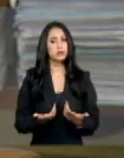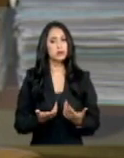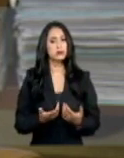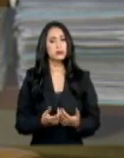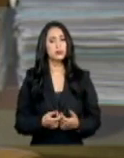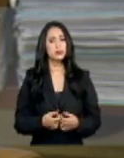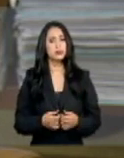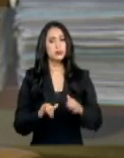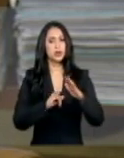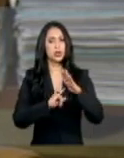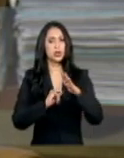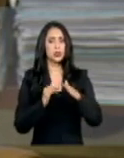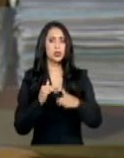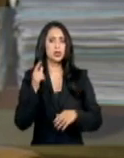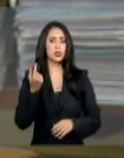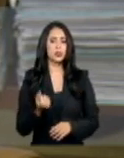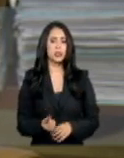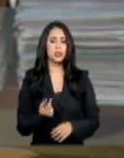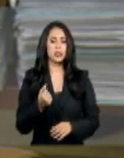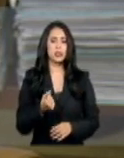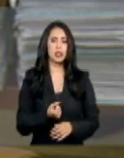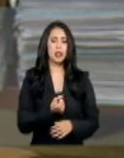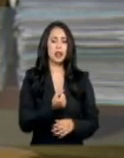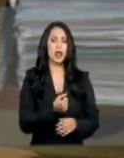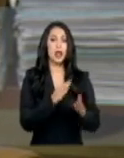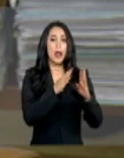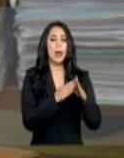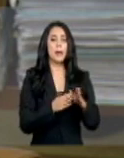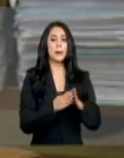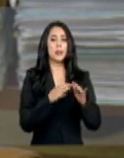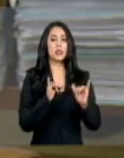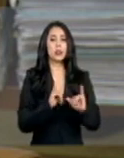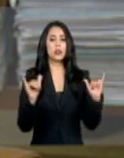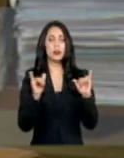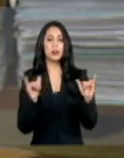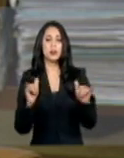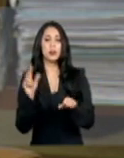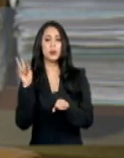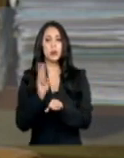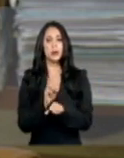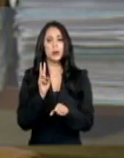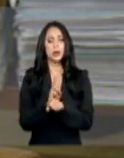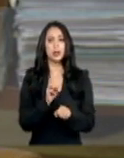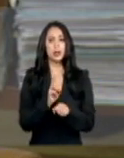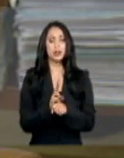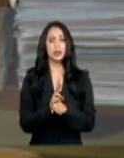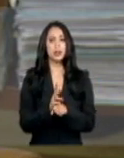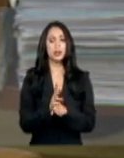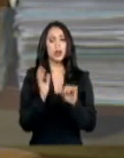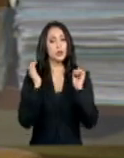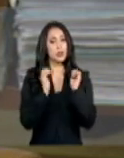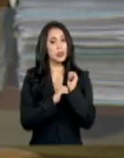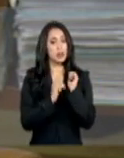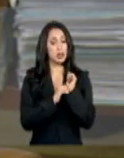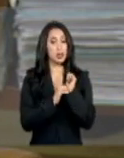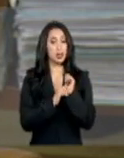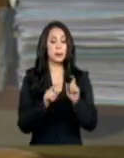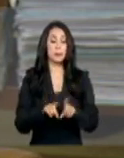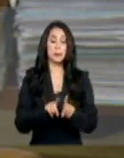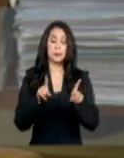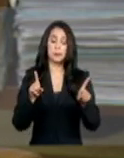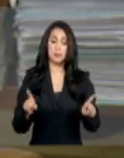resultado de informações que normalmente estão protegidas pela cláusula de sigilo desde que